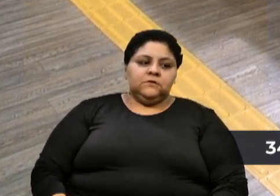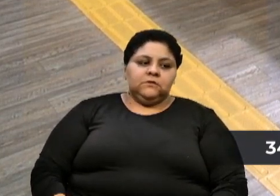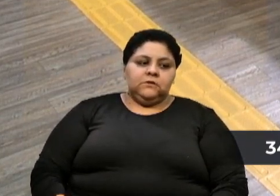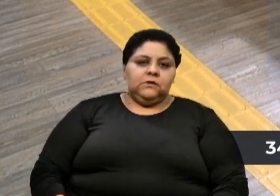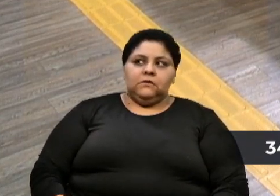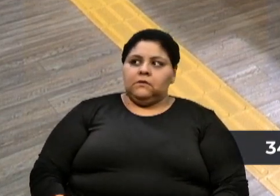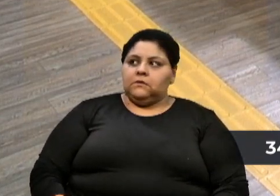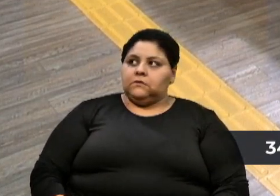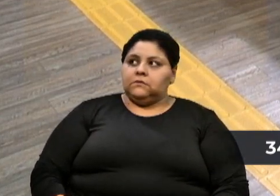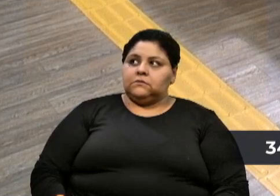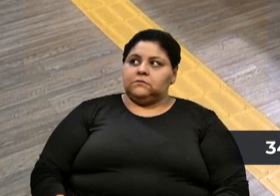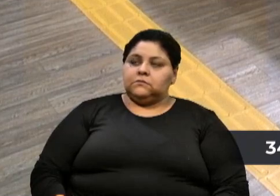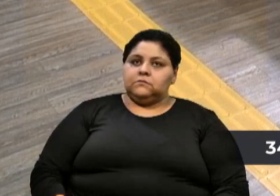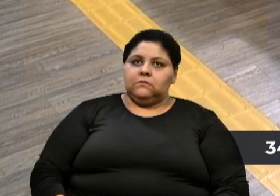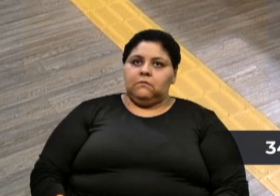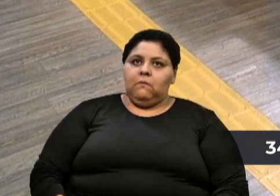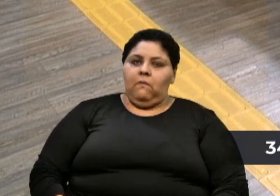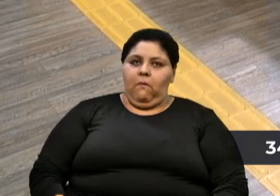Tu que manda.